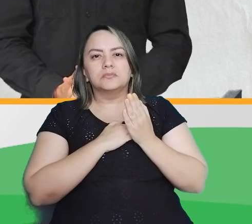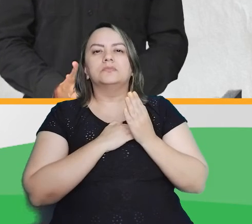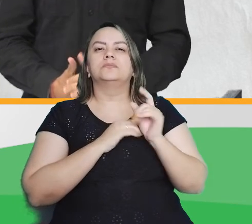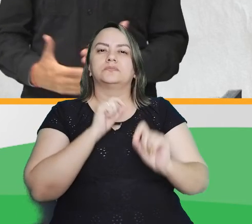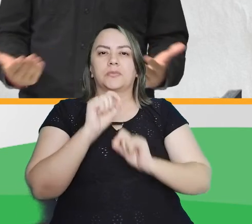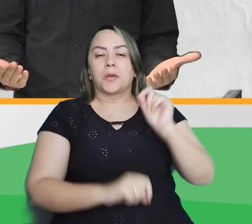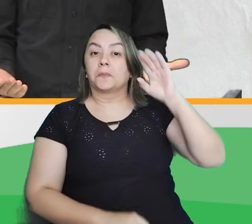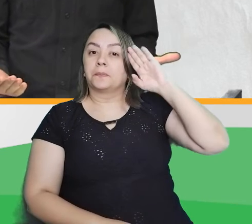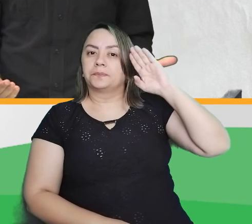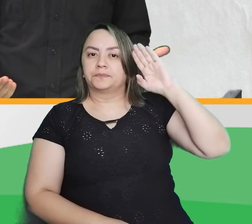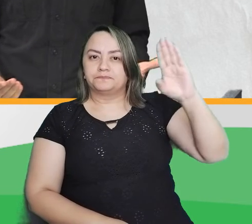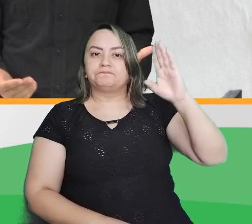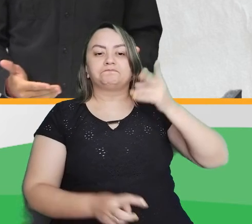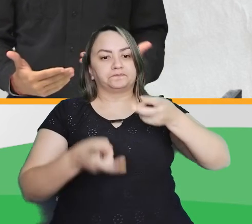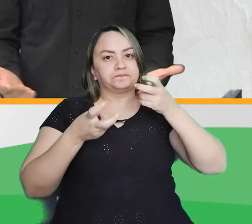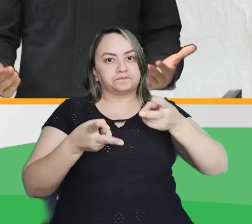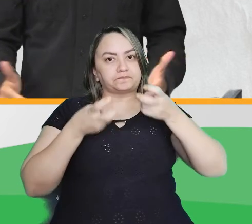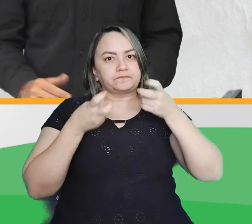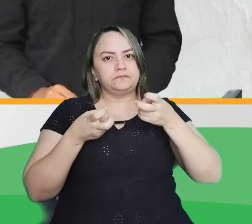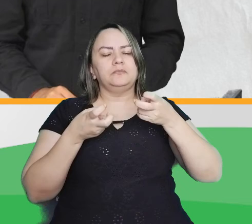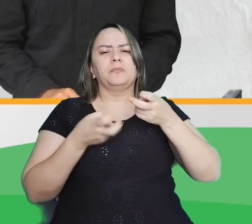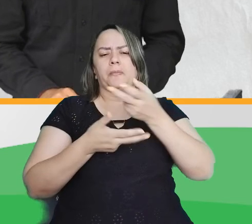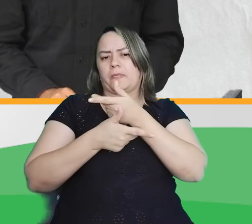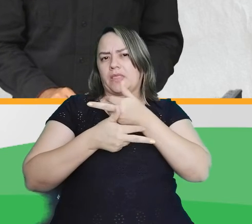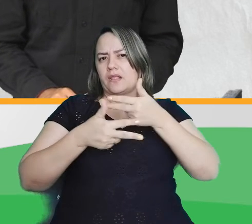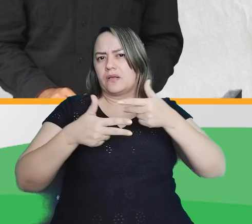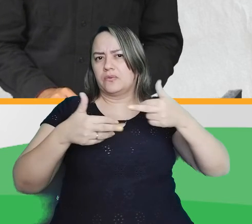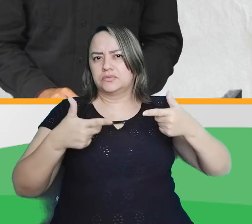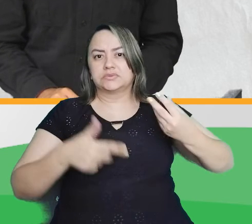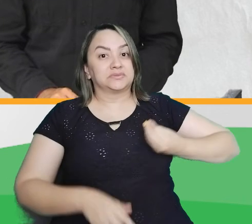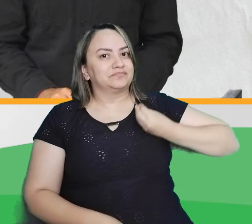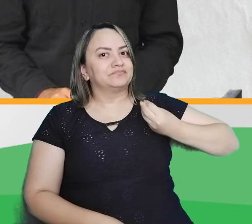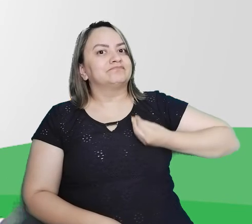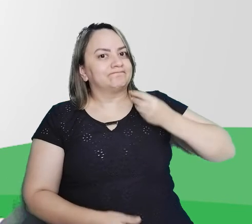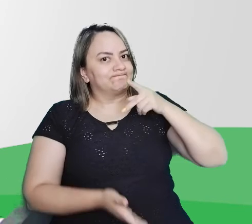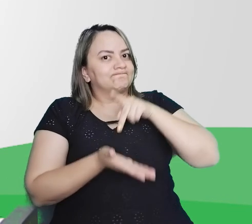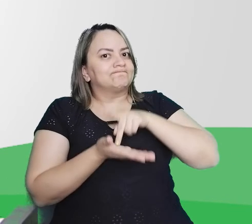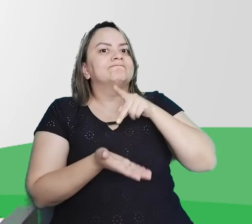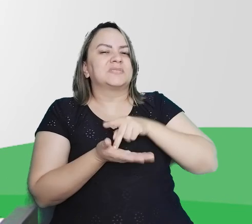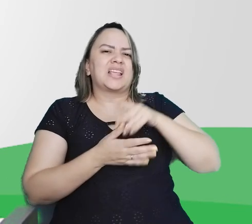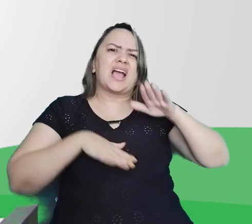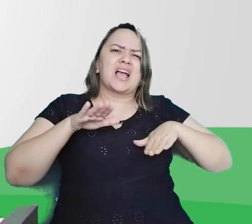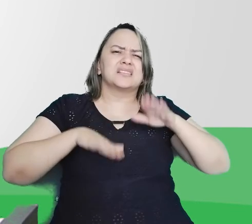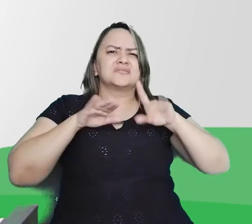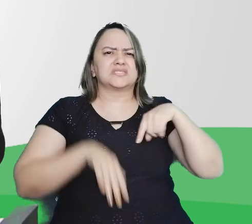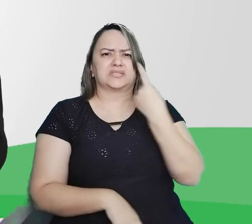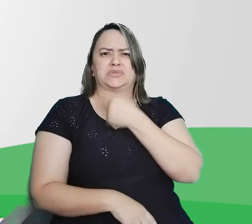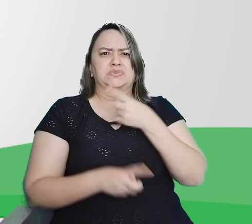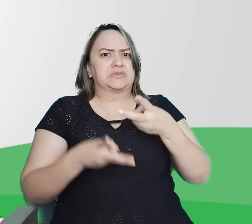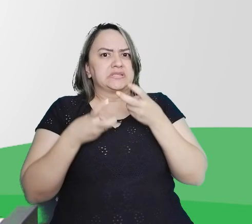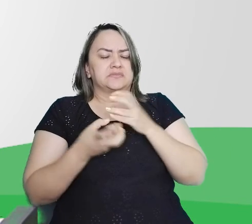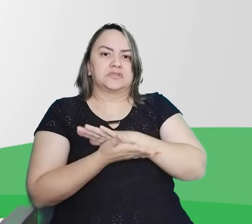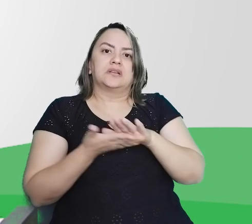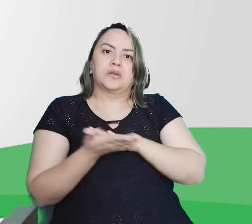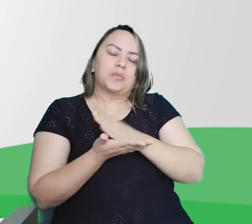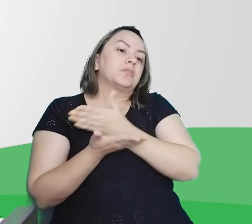nomear aspectos da realidade que muitas vezes passam despercebidos pela gente. Começada, desenvolvida e finalizada a